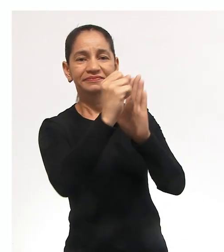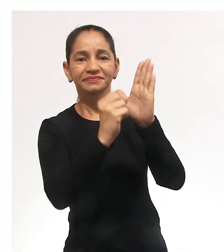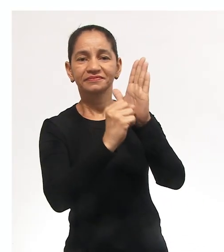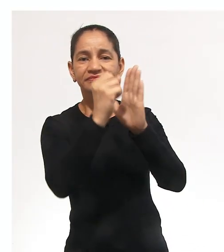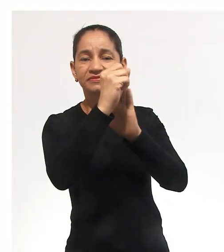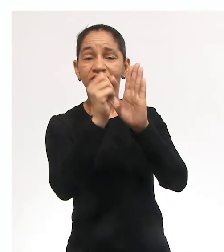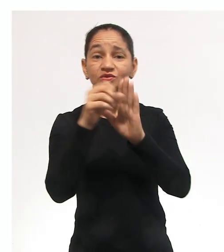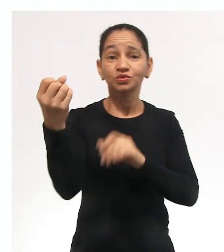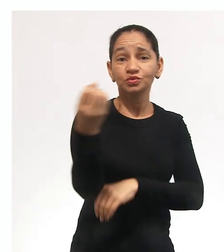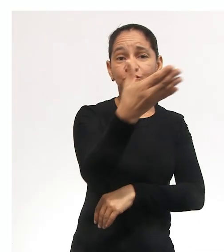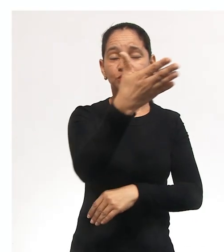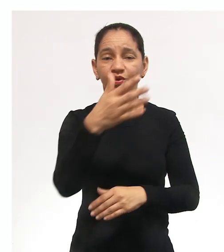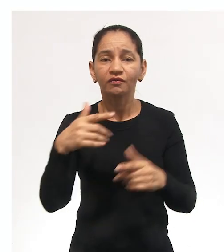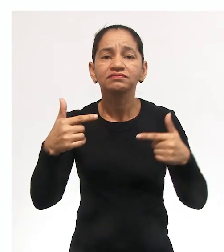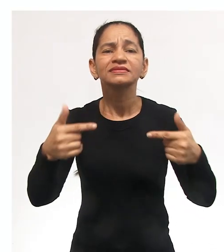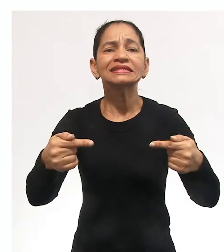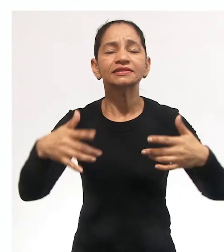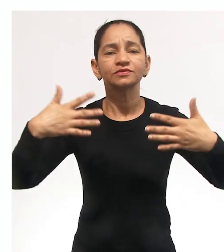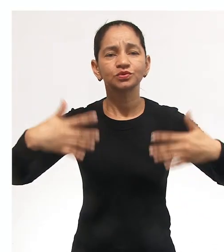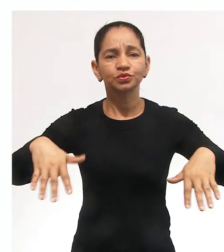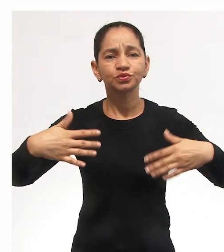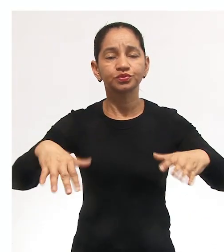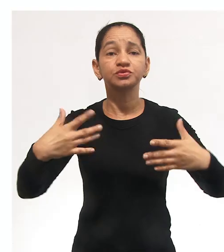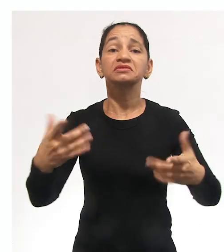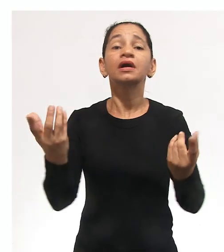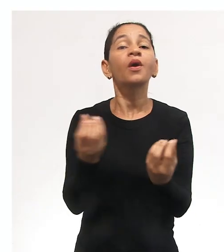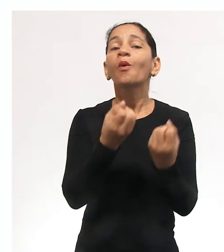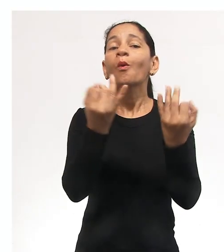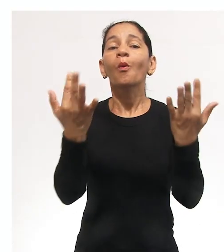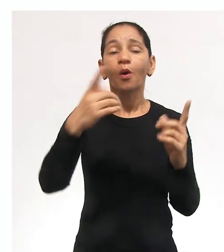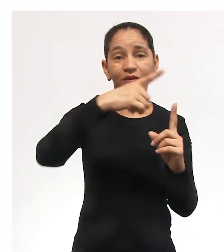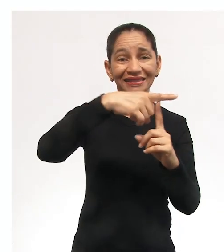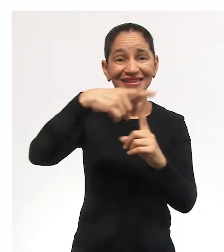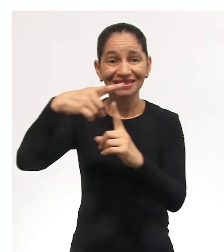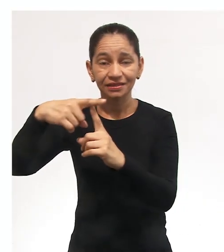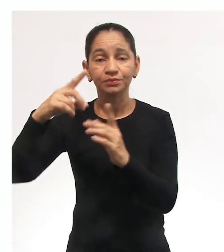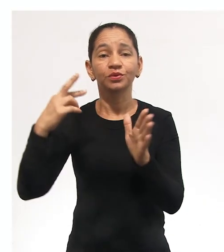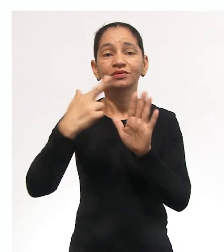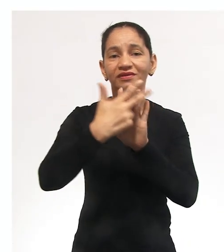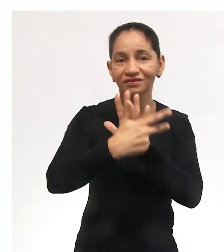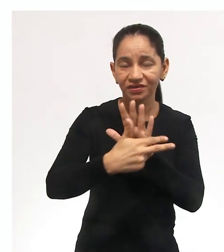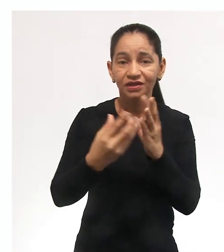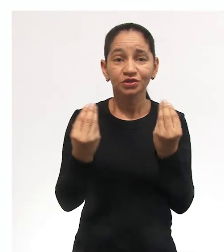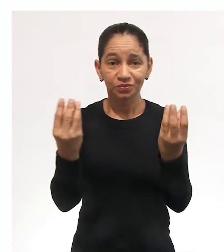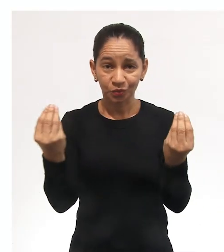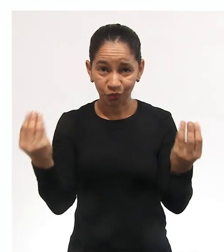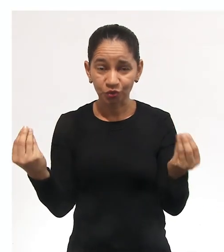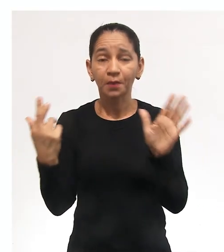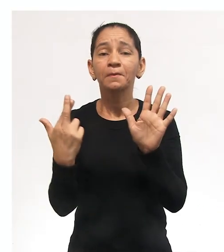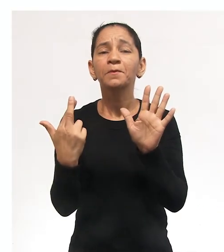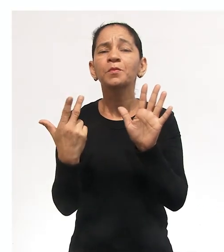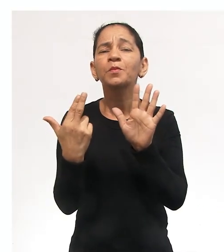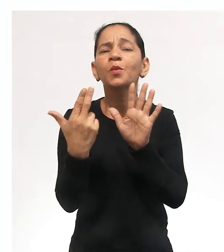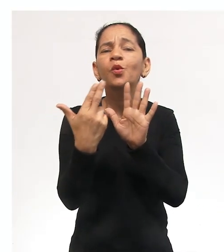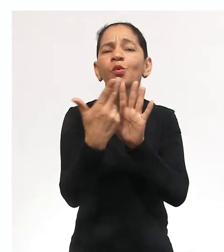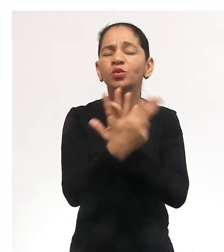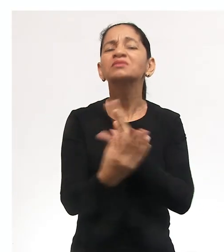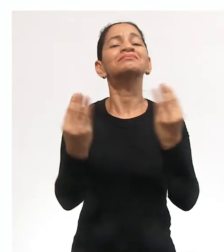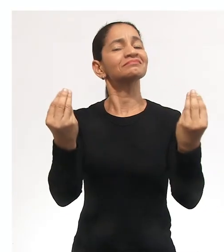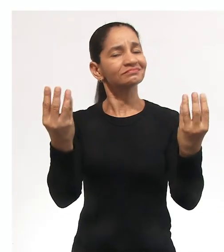novos desafios e tendências. São os métodos multissensoriais, múltiplos